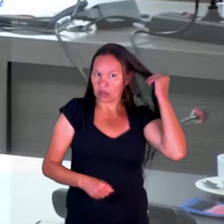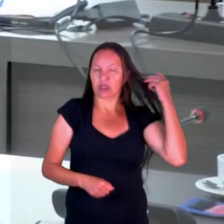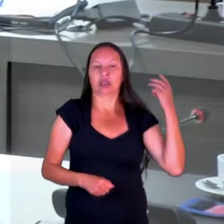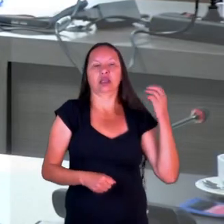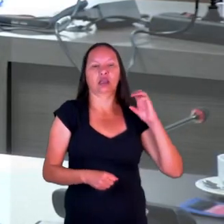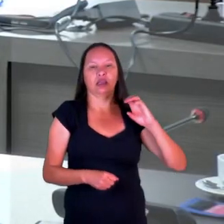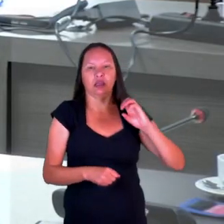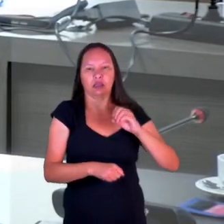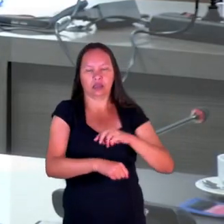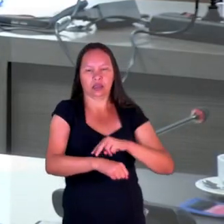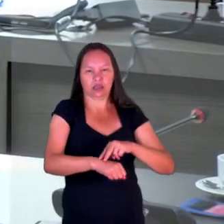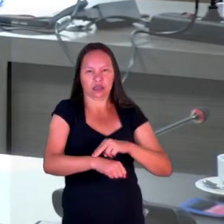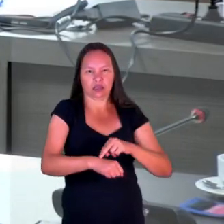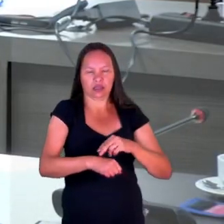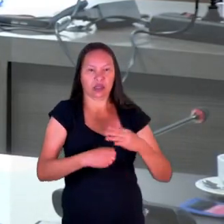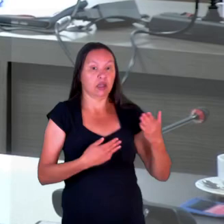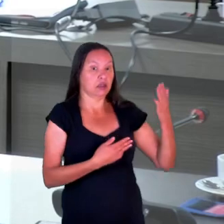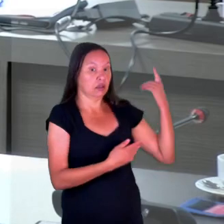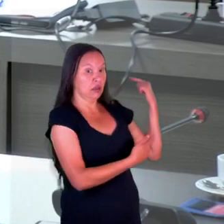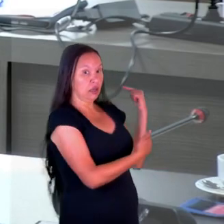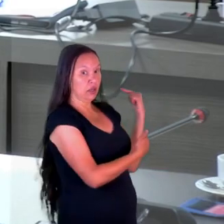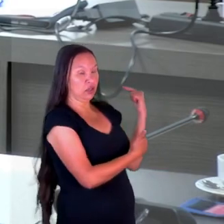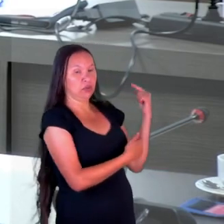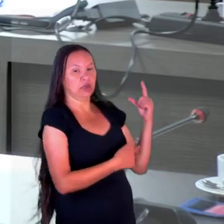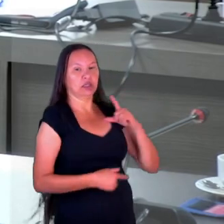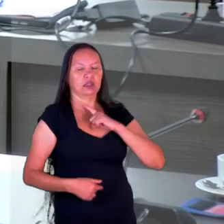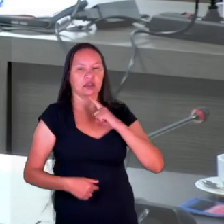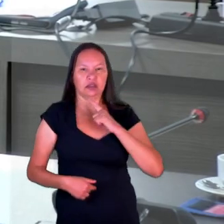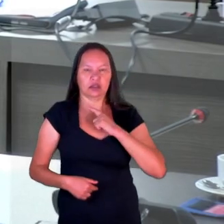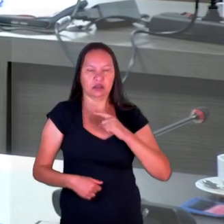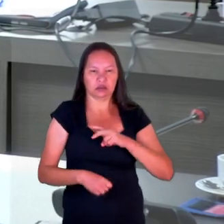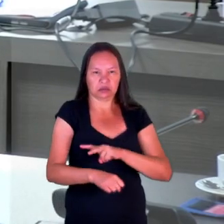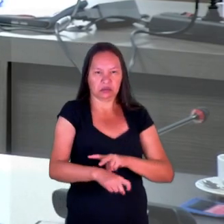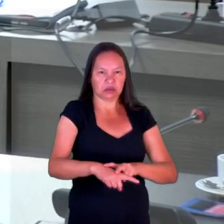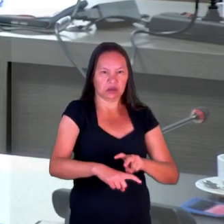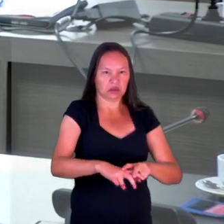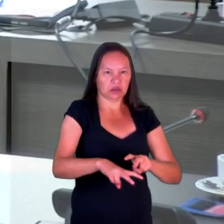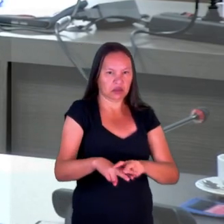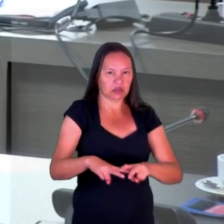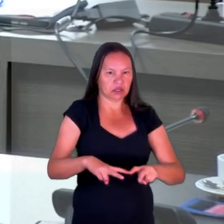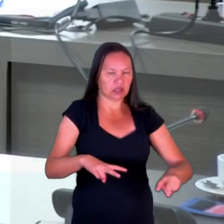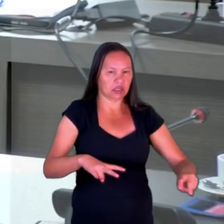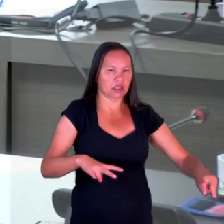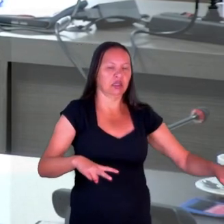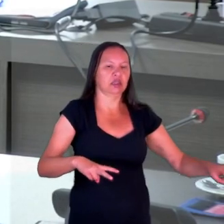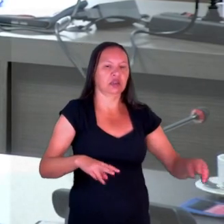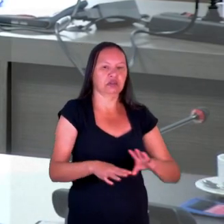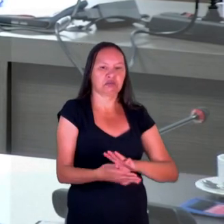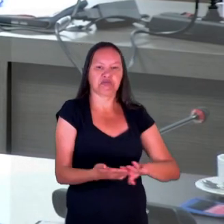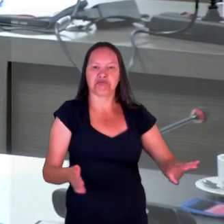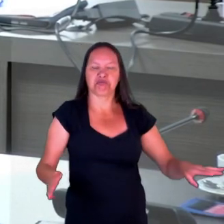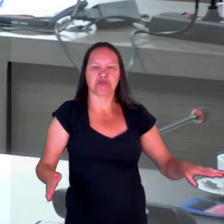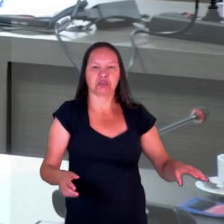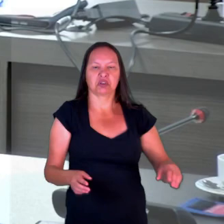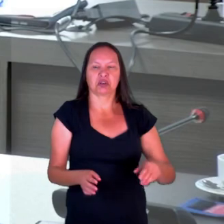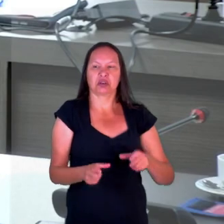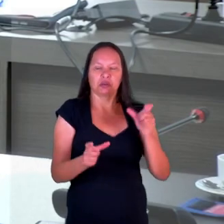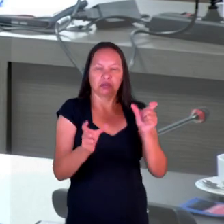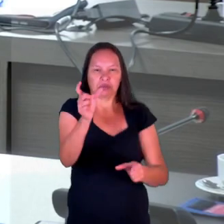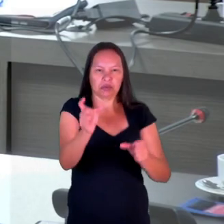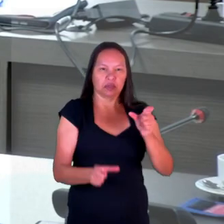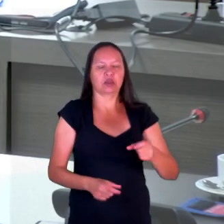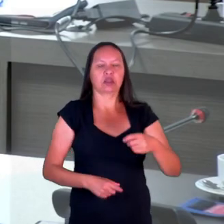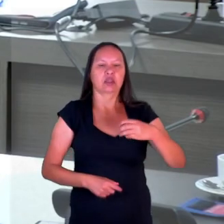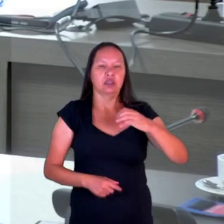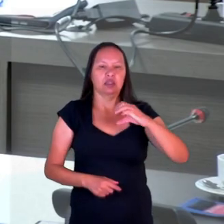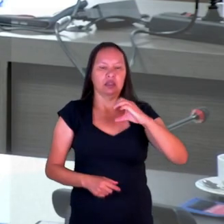castanhos atrás de mim tem algumas cadeiras vazias e alguns eh servidores do cnmp